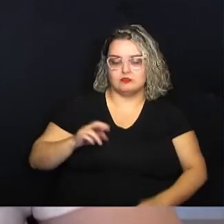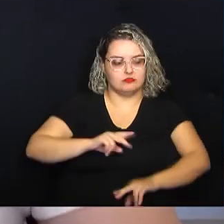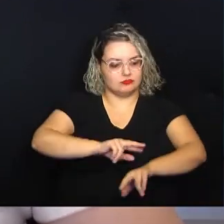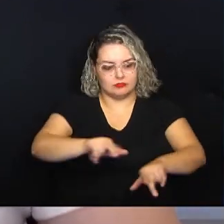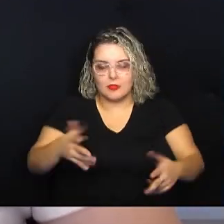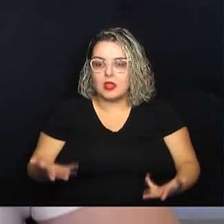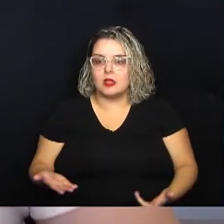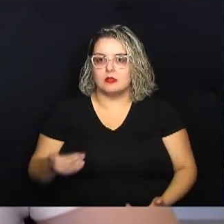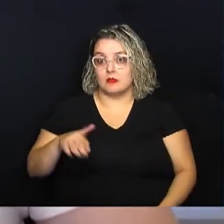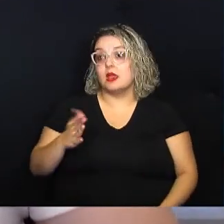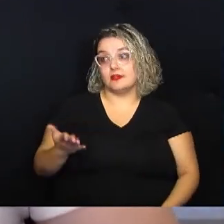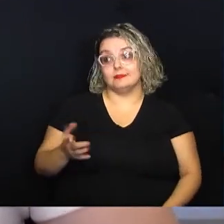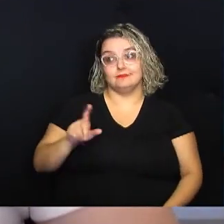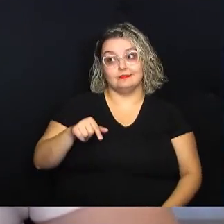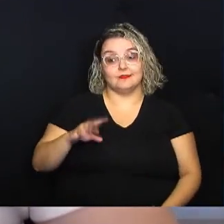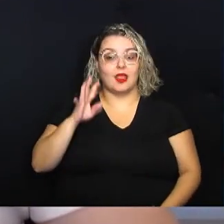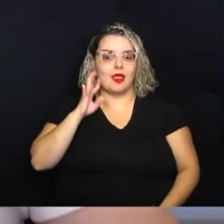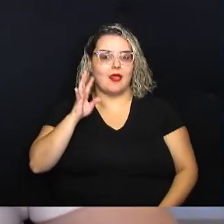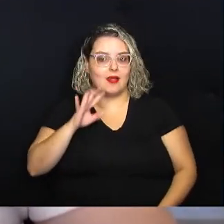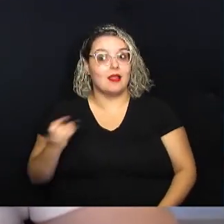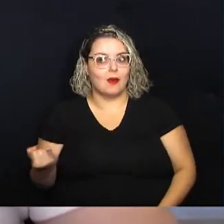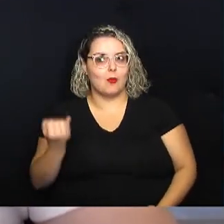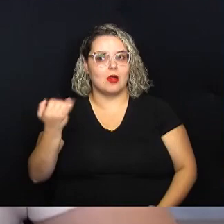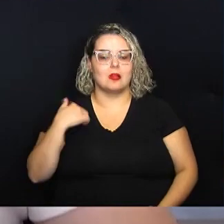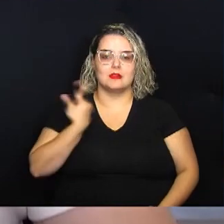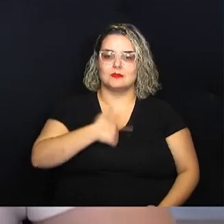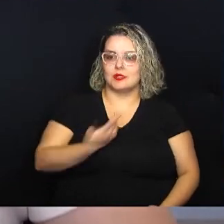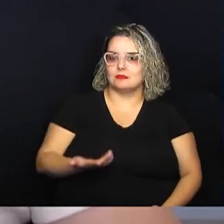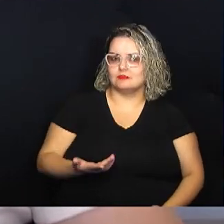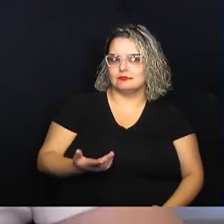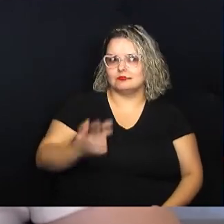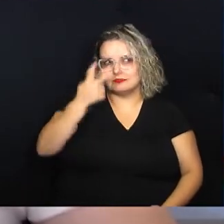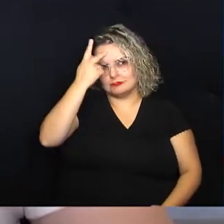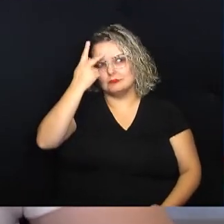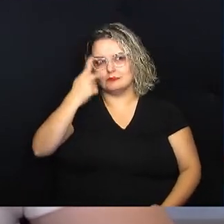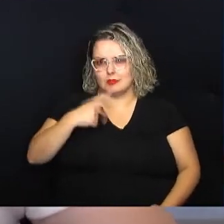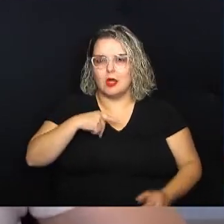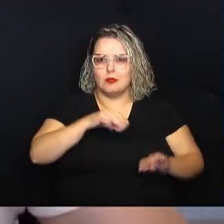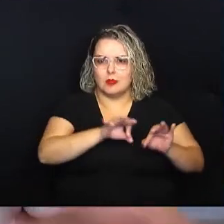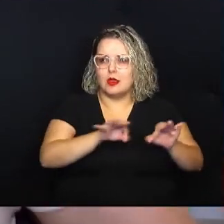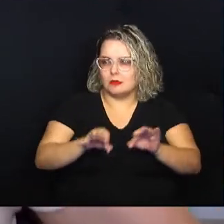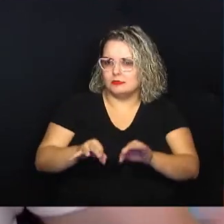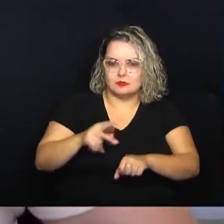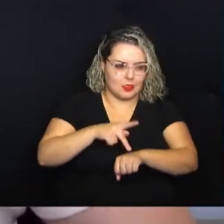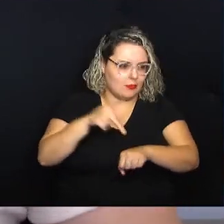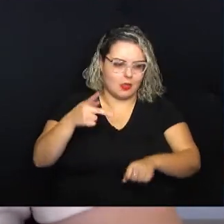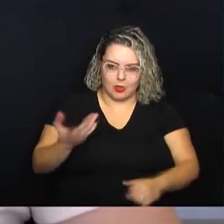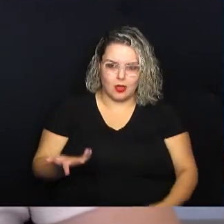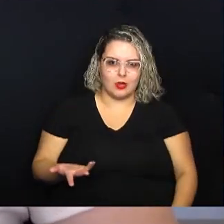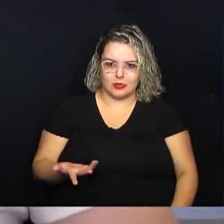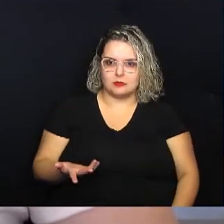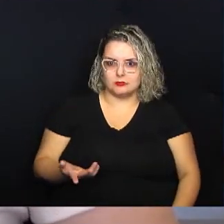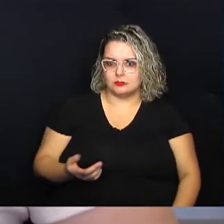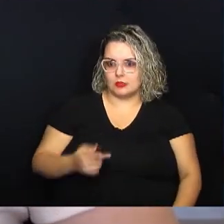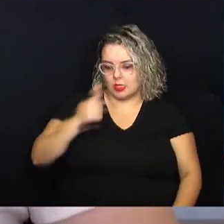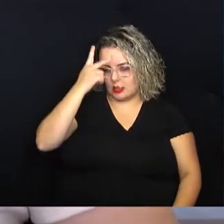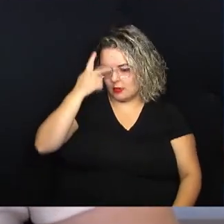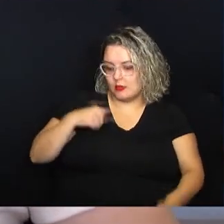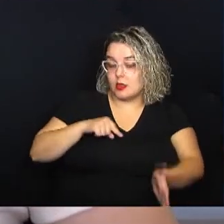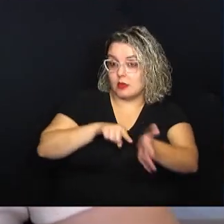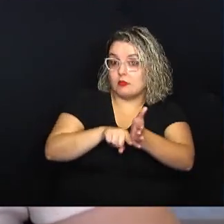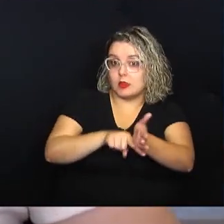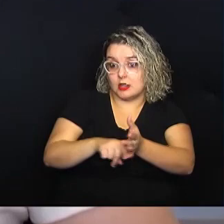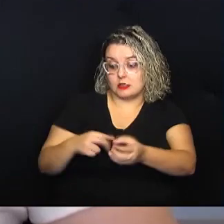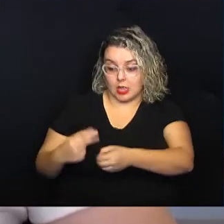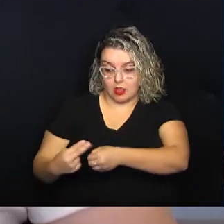mais. Então isso foi muito, muito, muito importante para a gente. Acho que para o próprio programa de pós-graduação, para a própria pesquisa aqui na